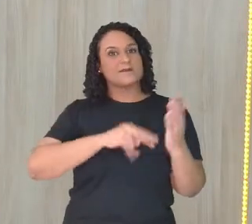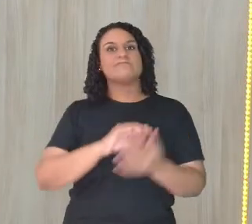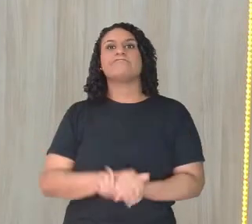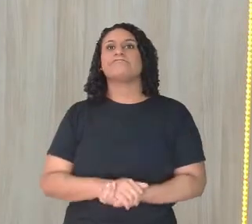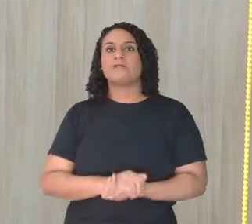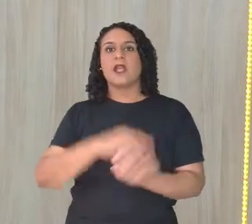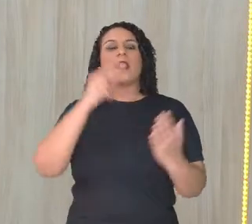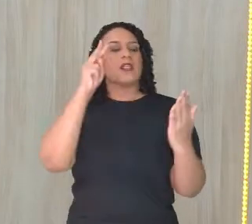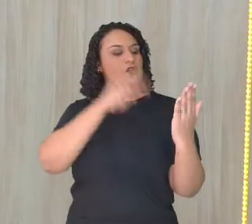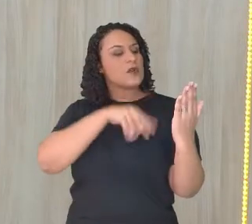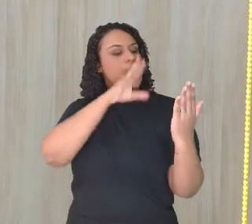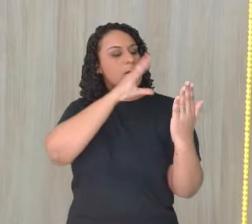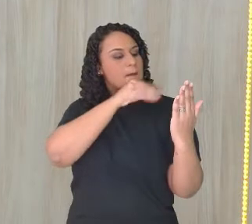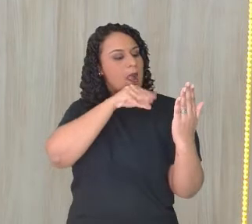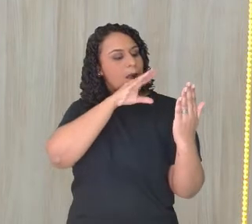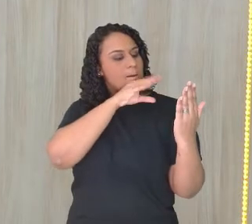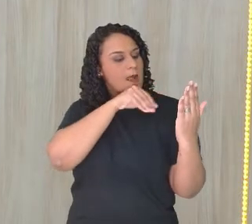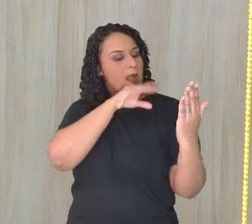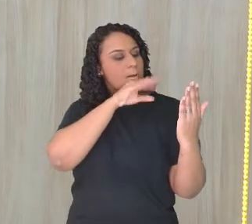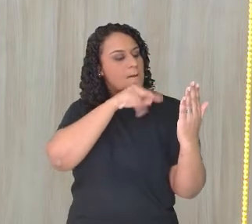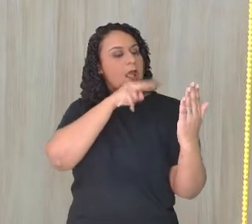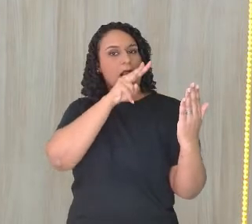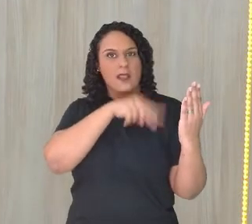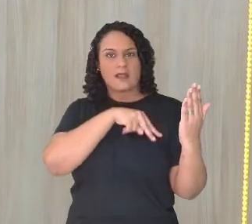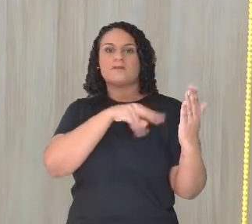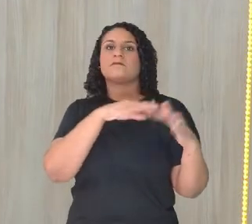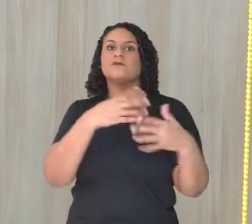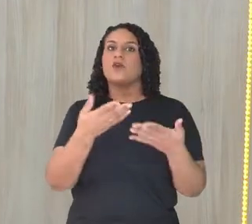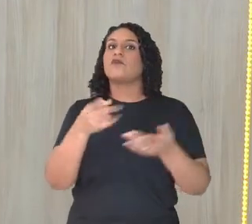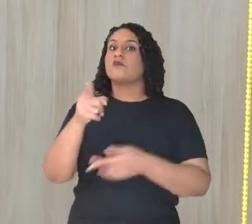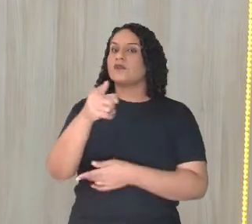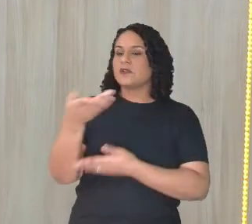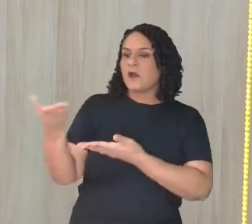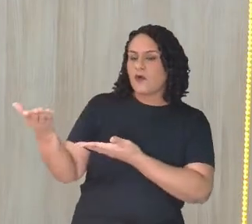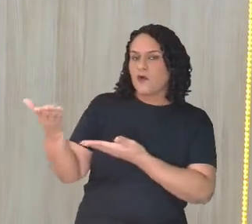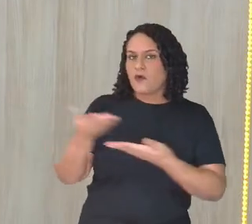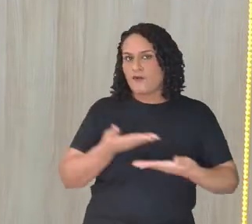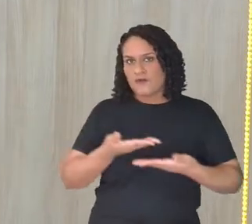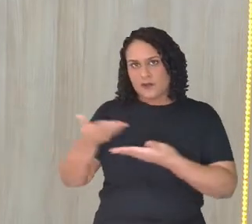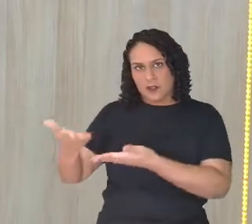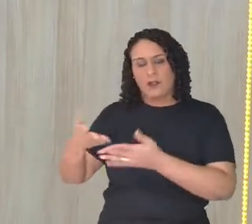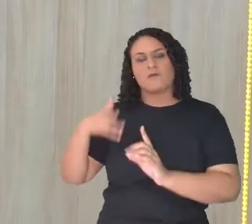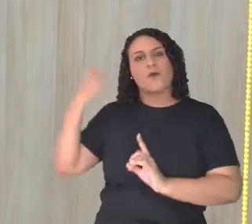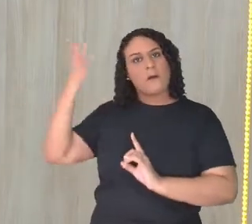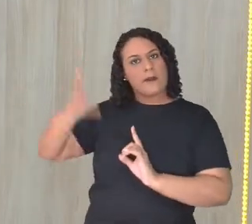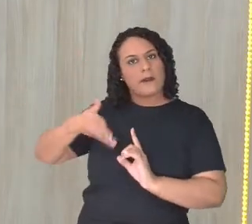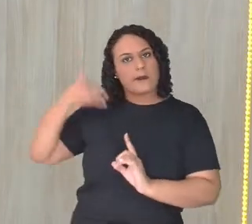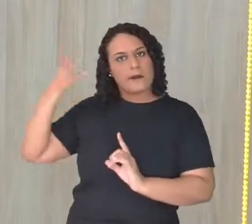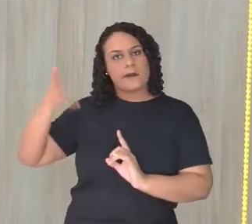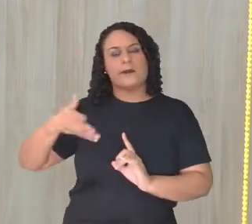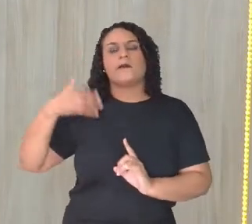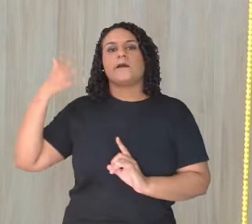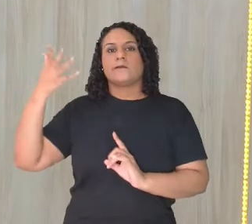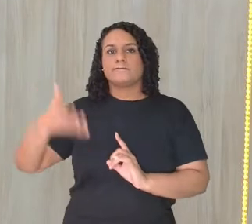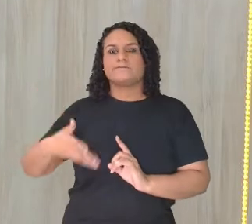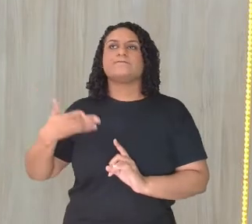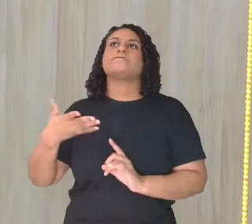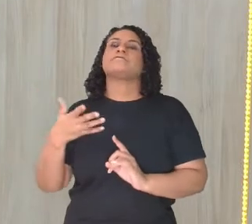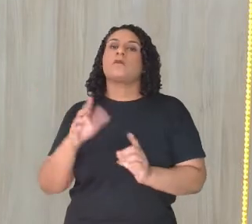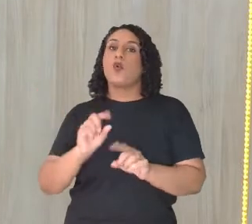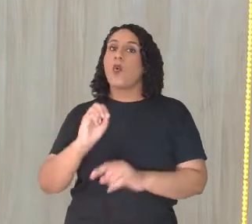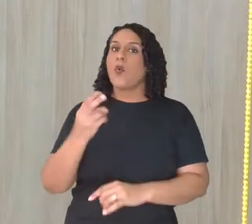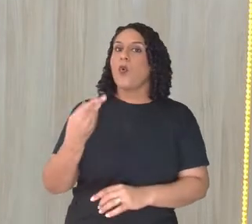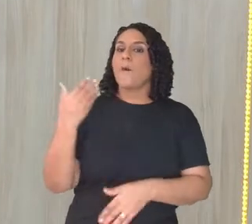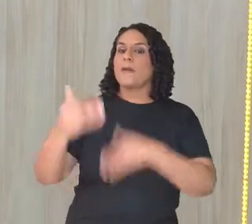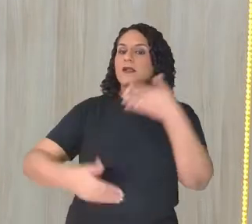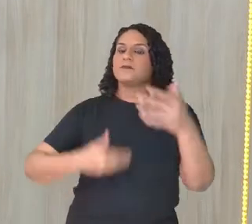voz alta não é oralidade. Então, quando você é convidado para fazer uma palestra, quando você é convidado para fazer um seminário